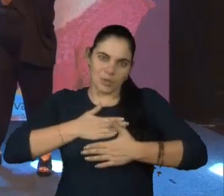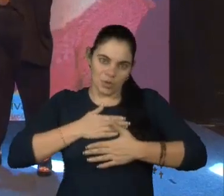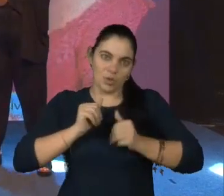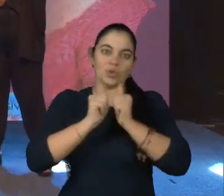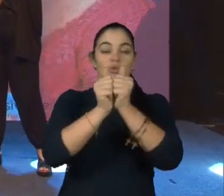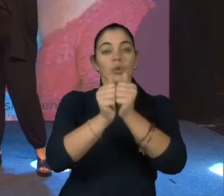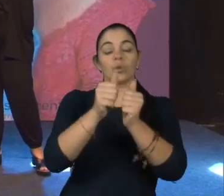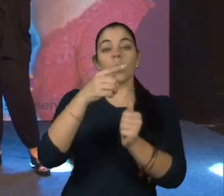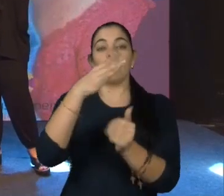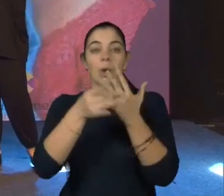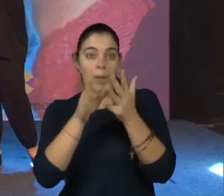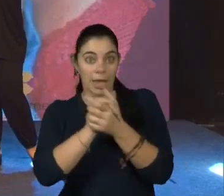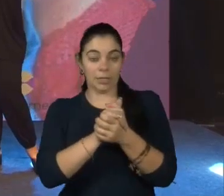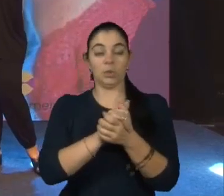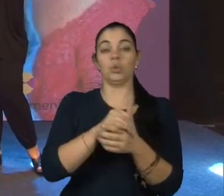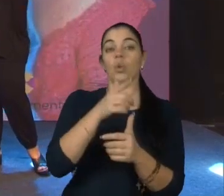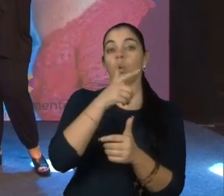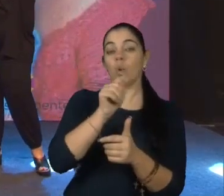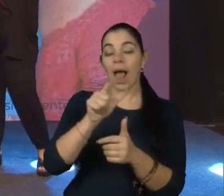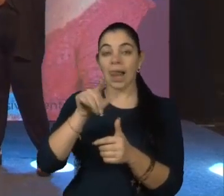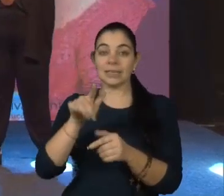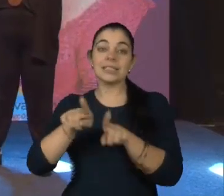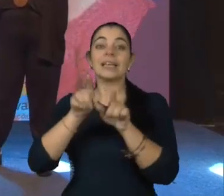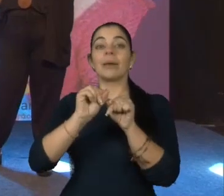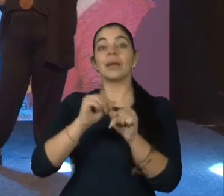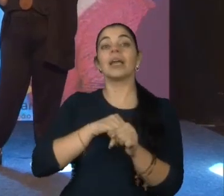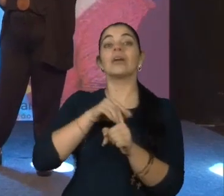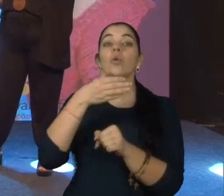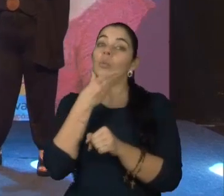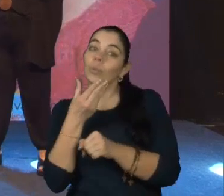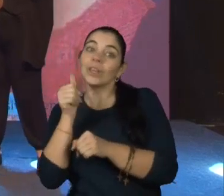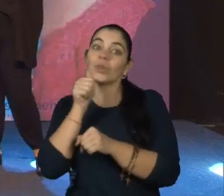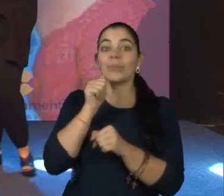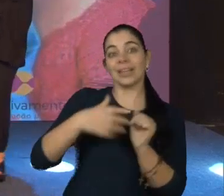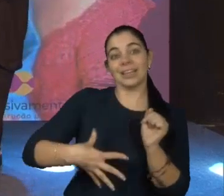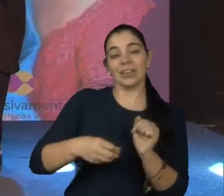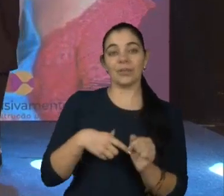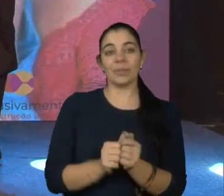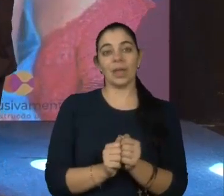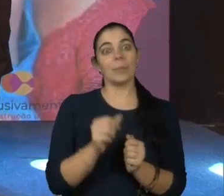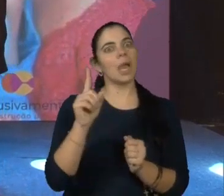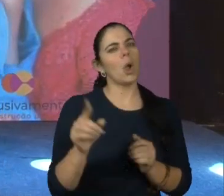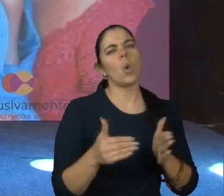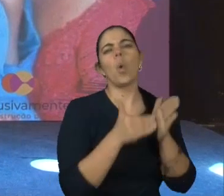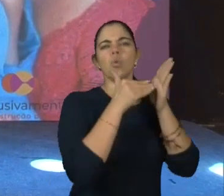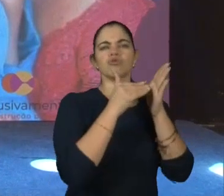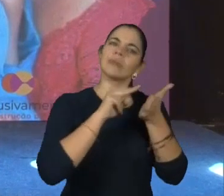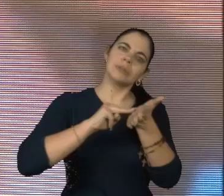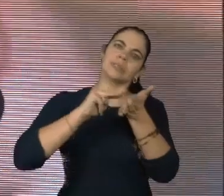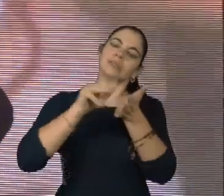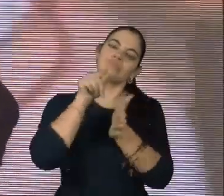meu marido, Alex, João Pedro e Clarinha. E minha última mensagem para